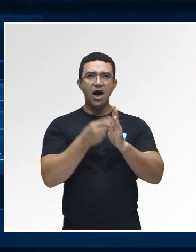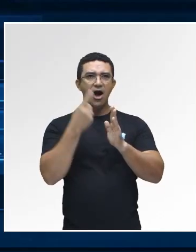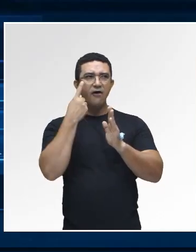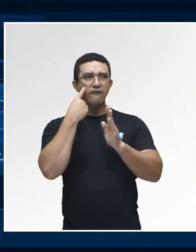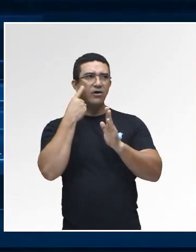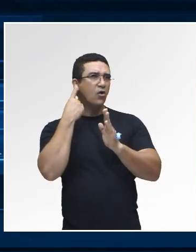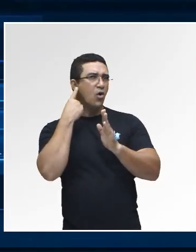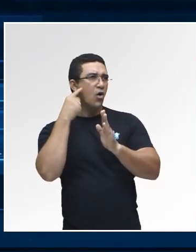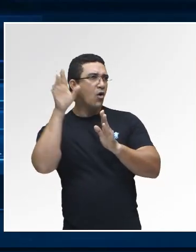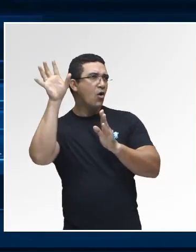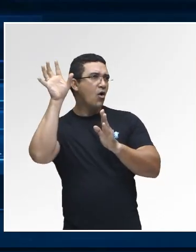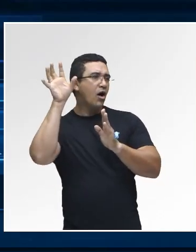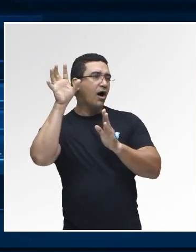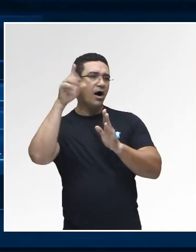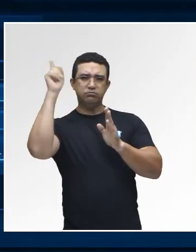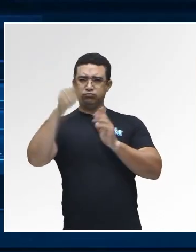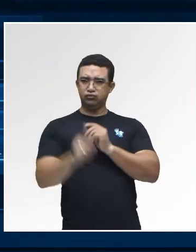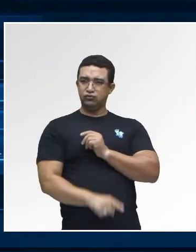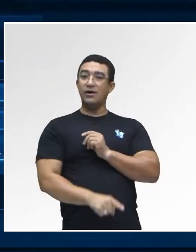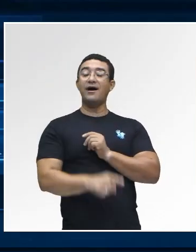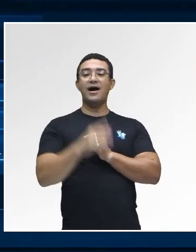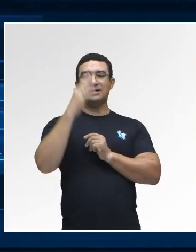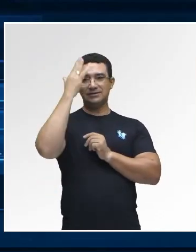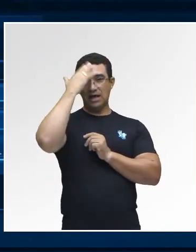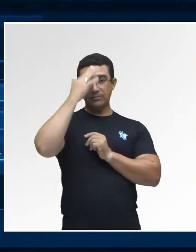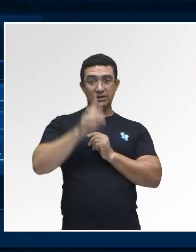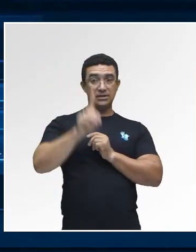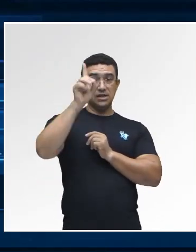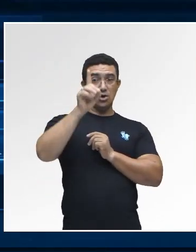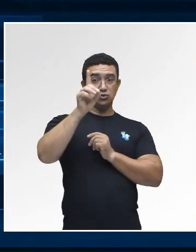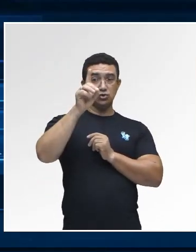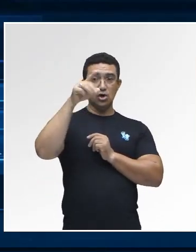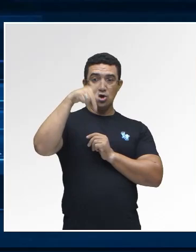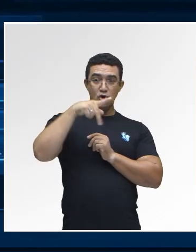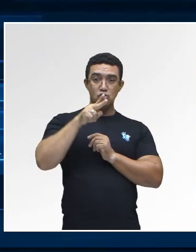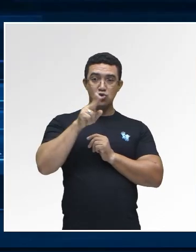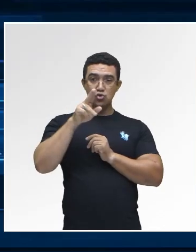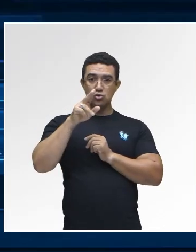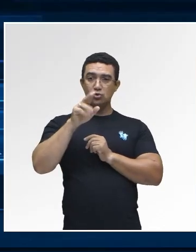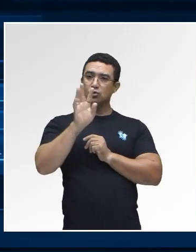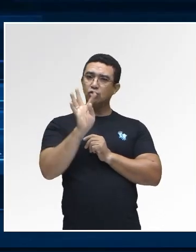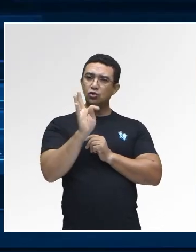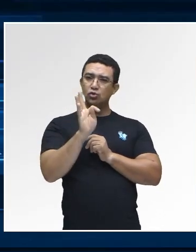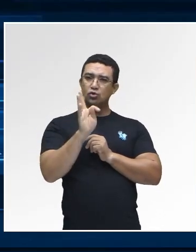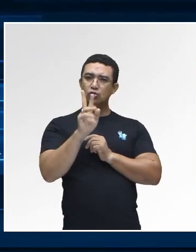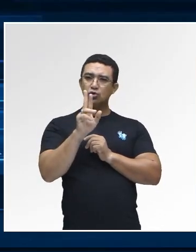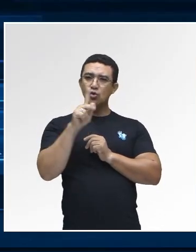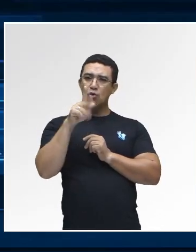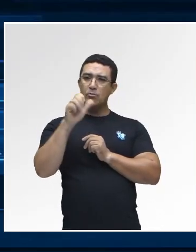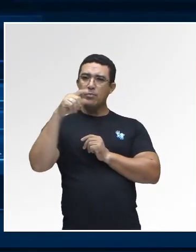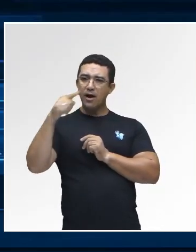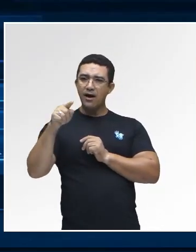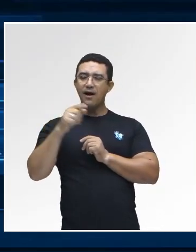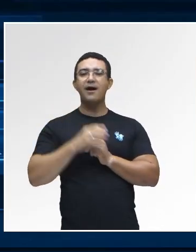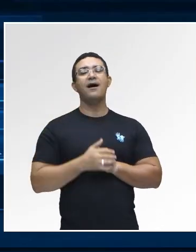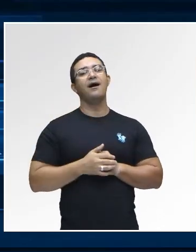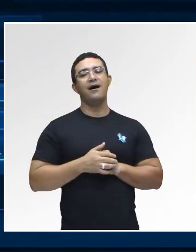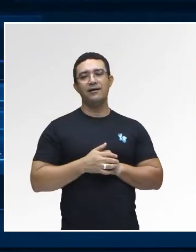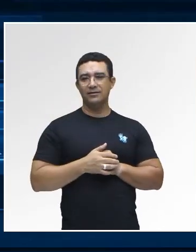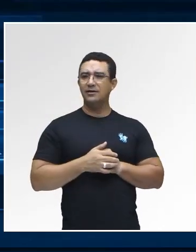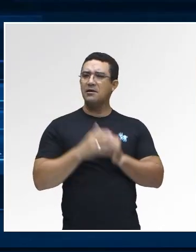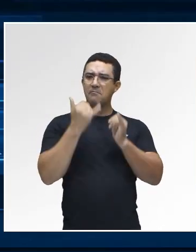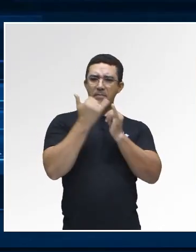Tupã que está mandando o recado. Então, a gente percebe aí que tem coisas parecidas, apesar da grande distância